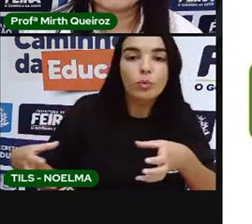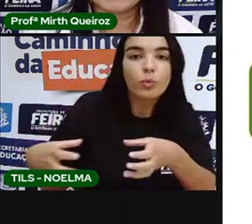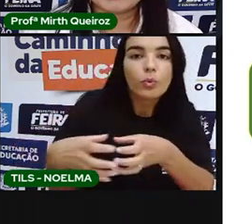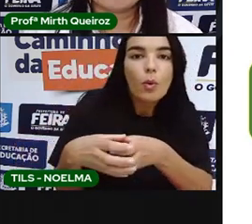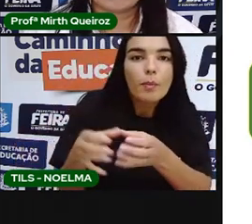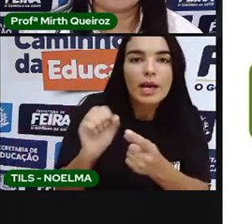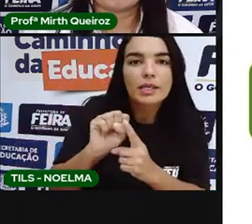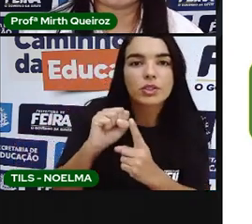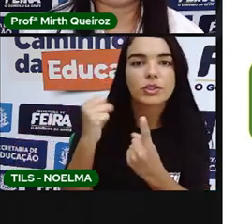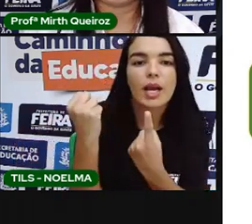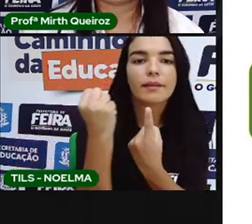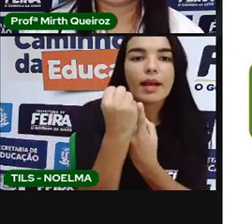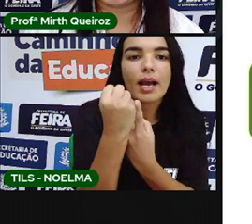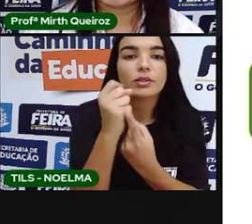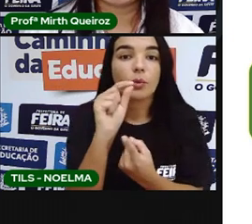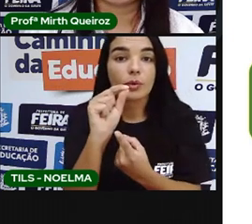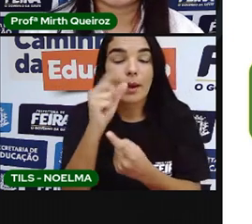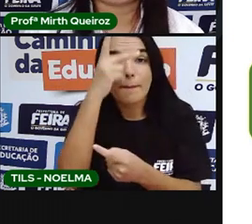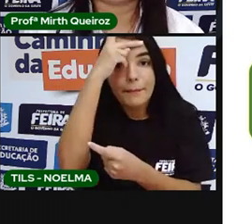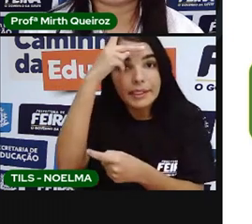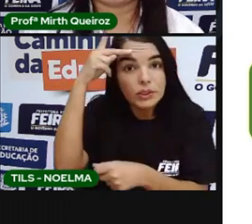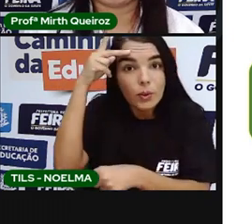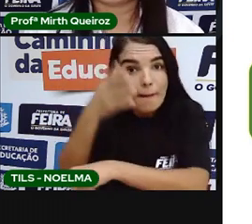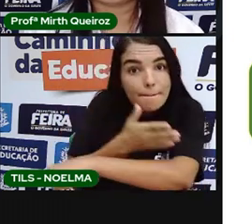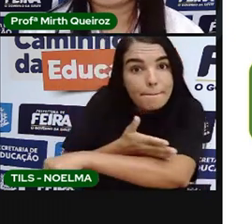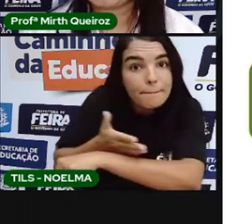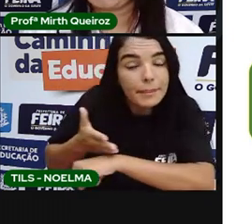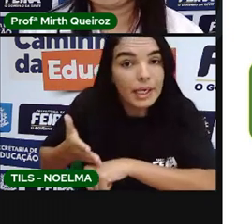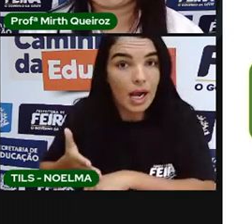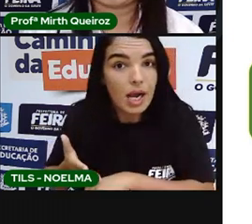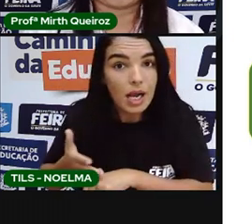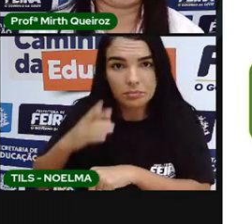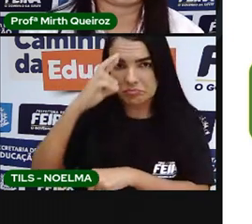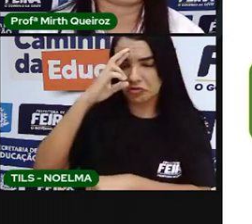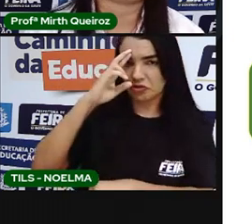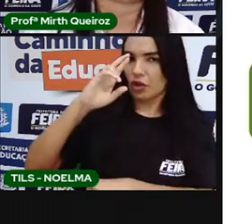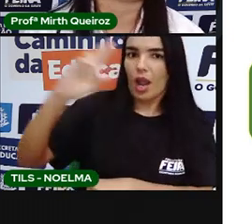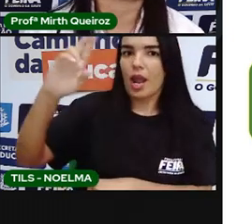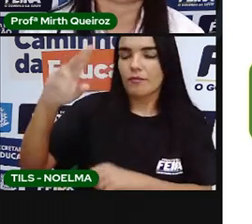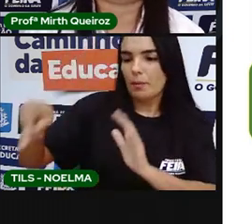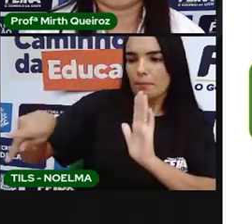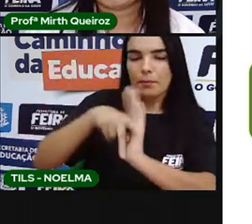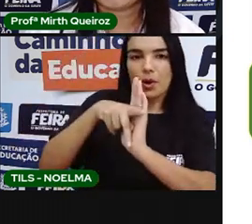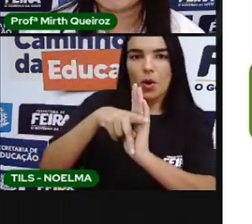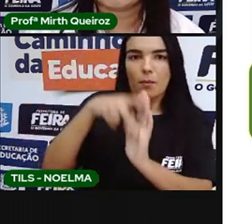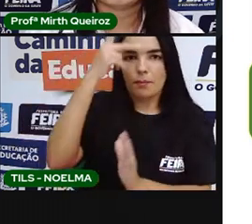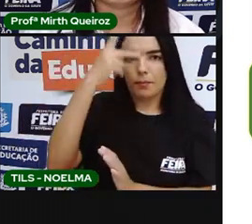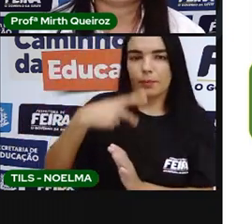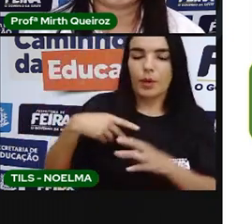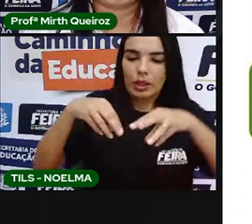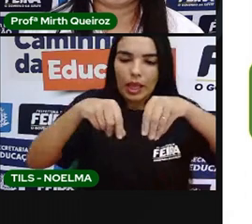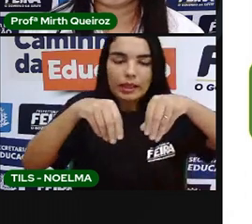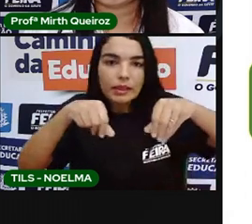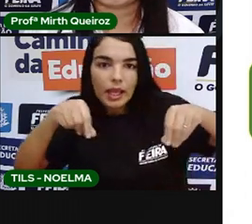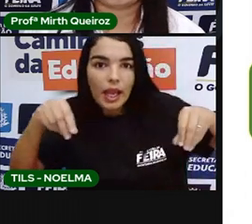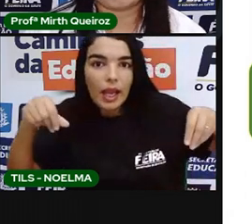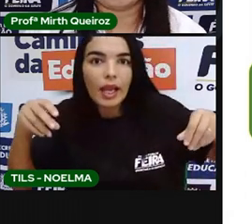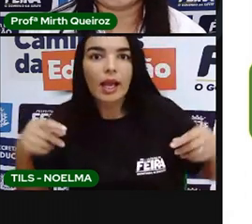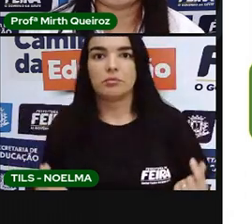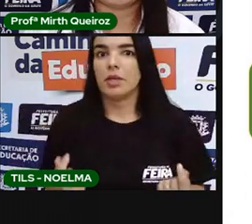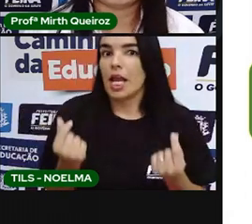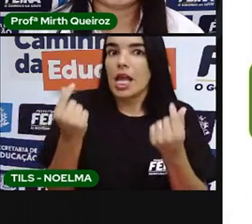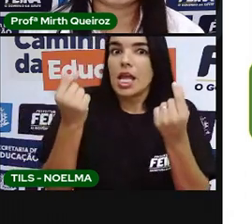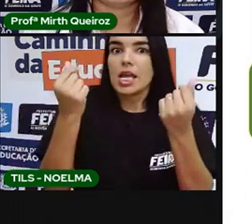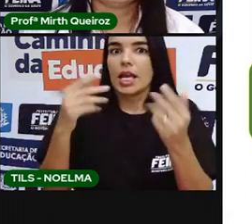essa sociedade era formada pelos brancos que era o Senhor Jesus ninguém mas era mais pessoas mais importantes né da é